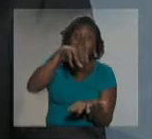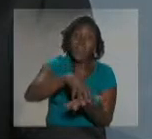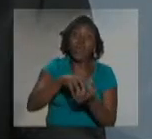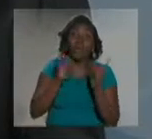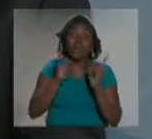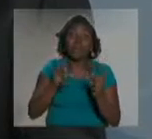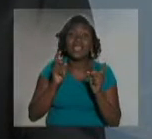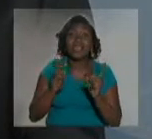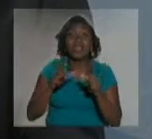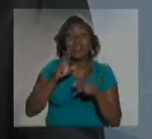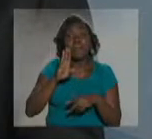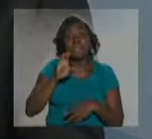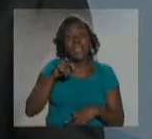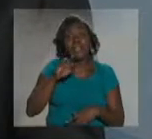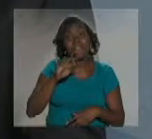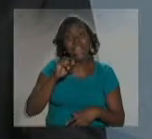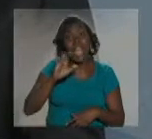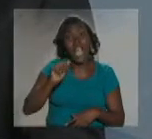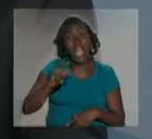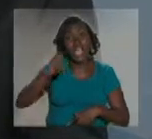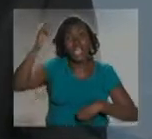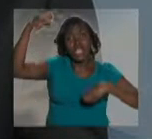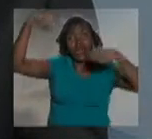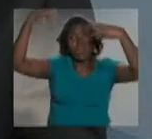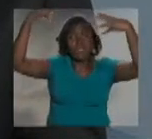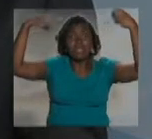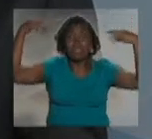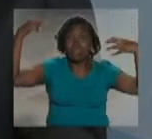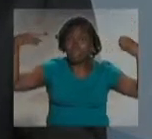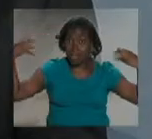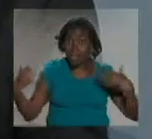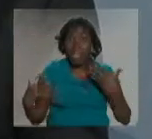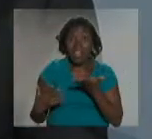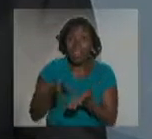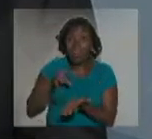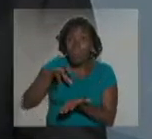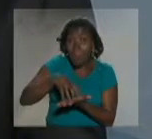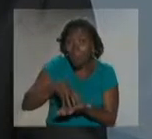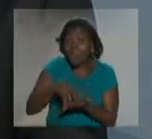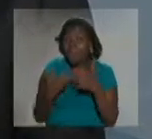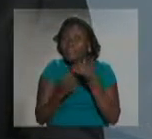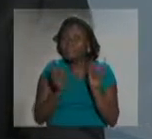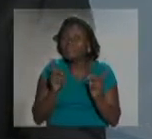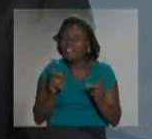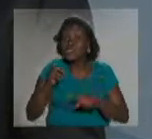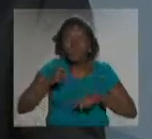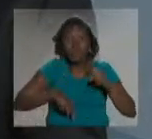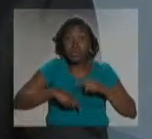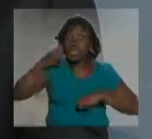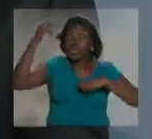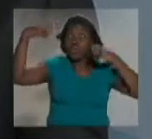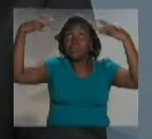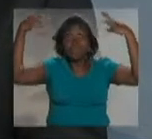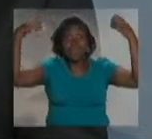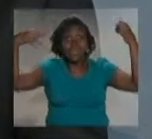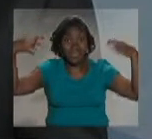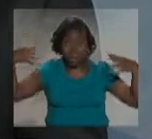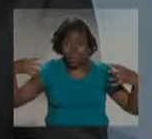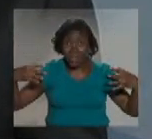ali de Benfica, voltado para a iluminação. Ali é um polo onde as empresas vendem produtos de iluminação e aí com